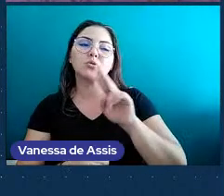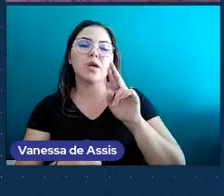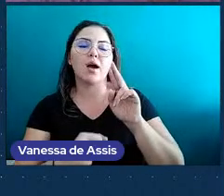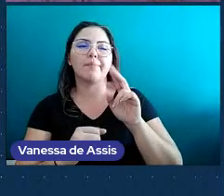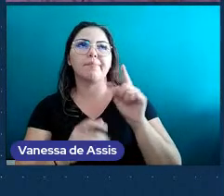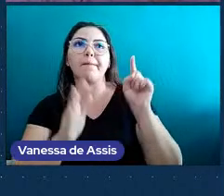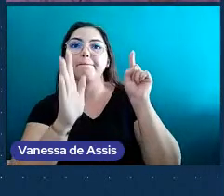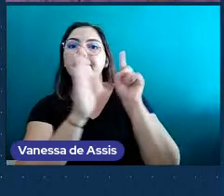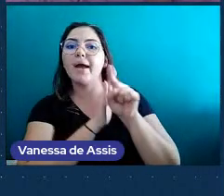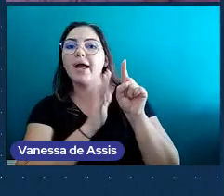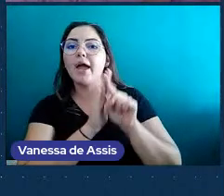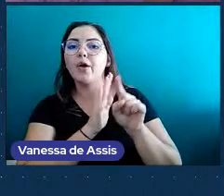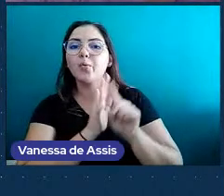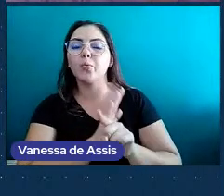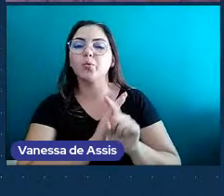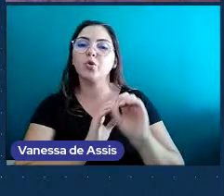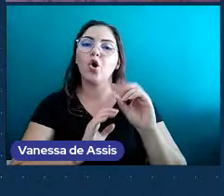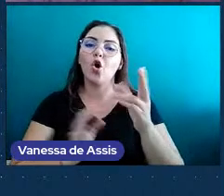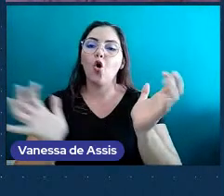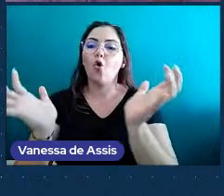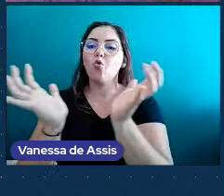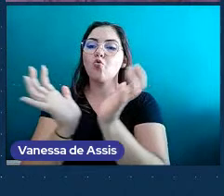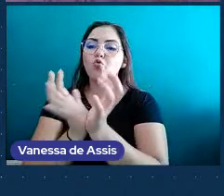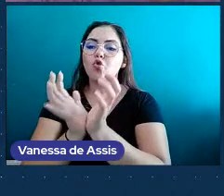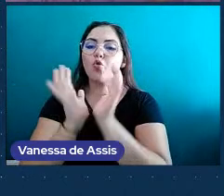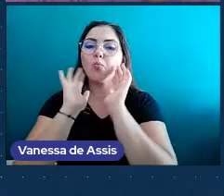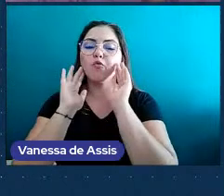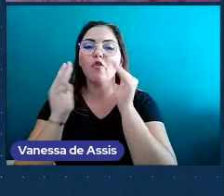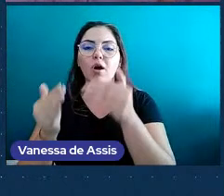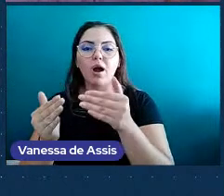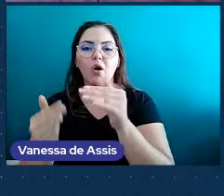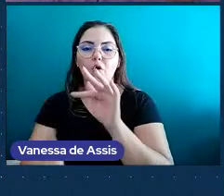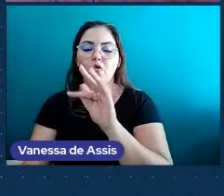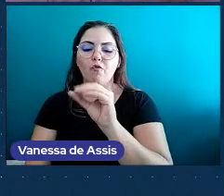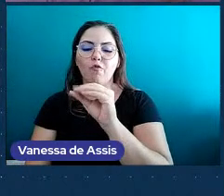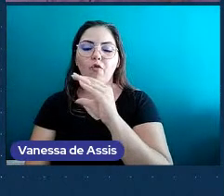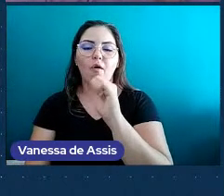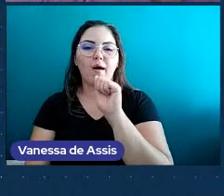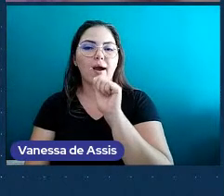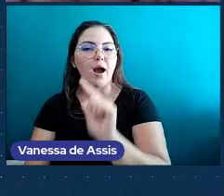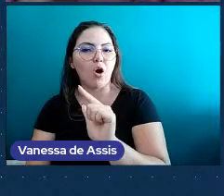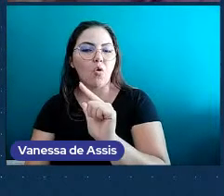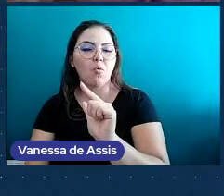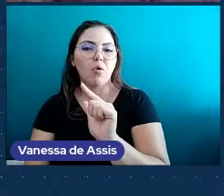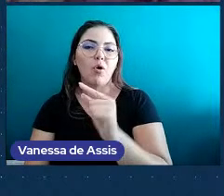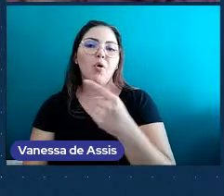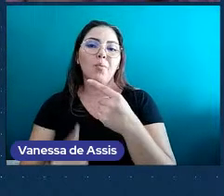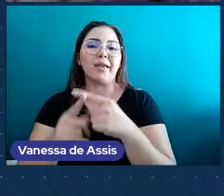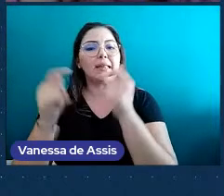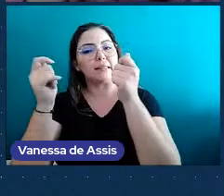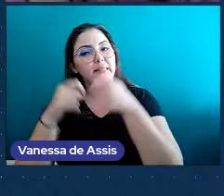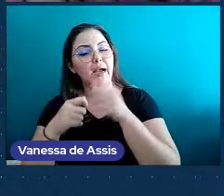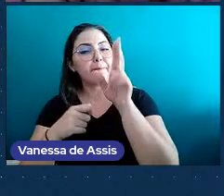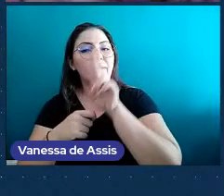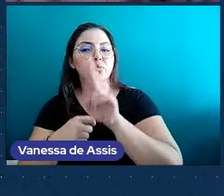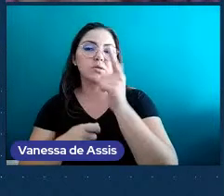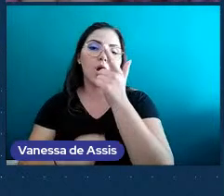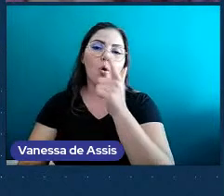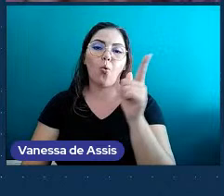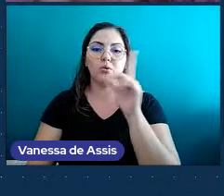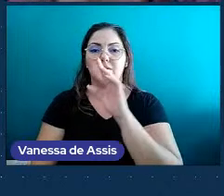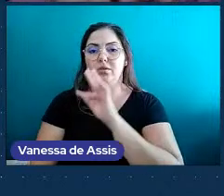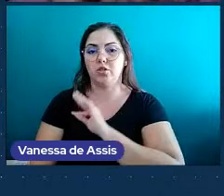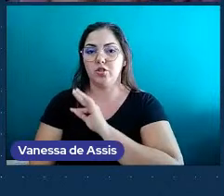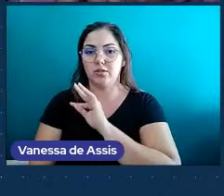utilizar grupo focal, você poderia usar outras técnicas, outros instrumentos? Então, Uma dica que eu dou é